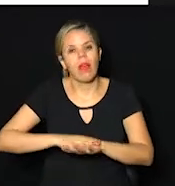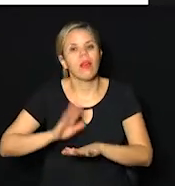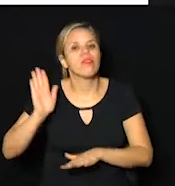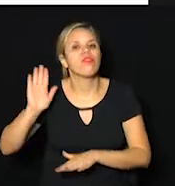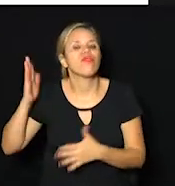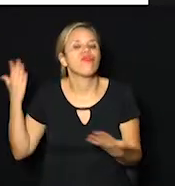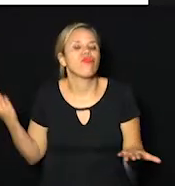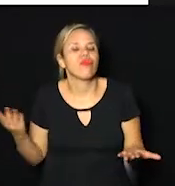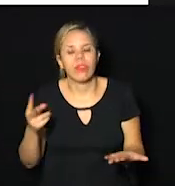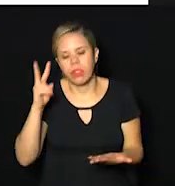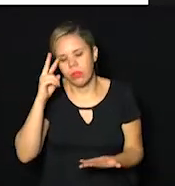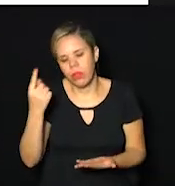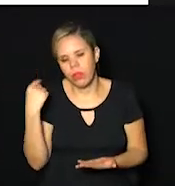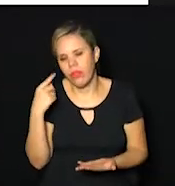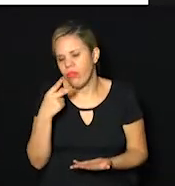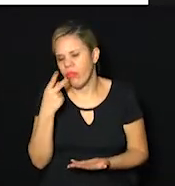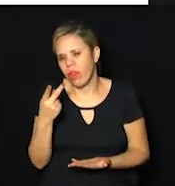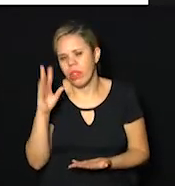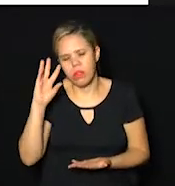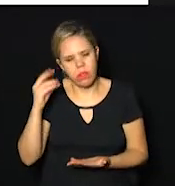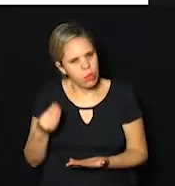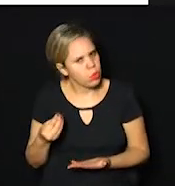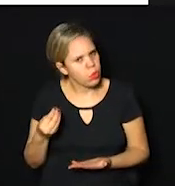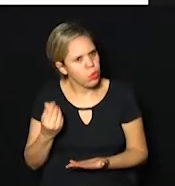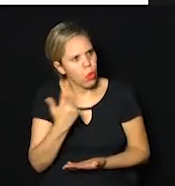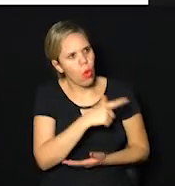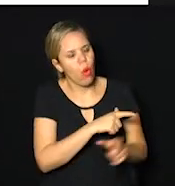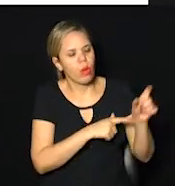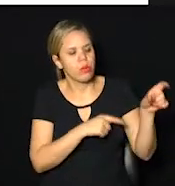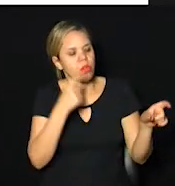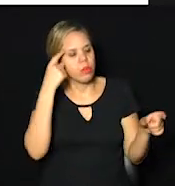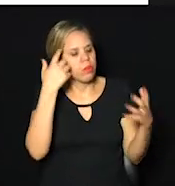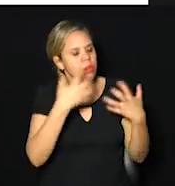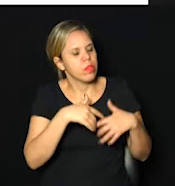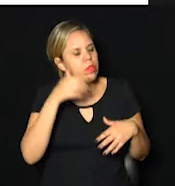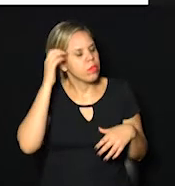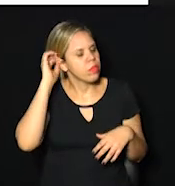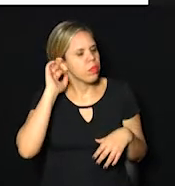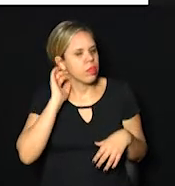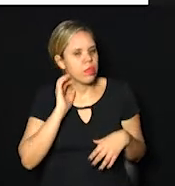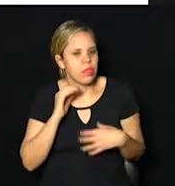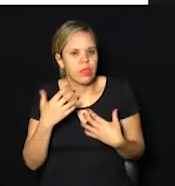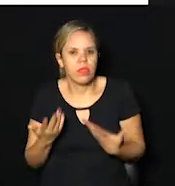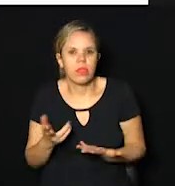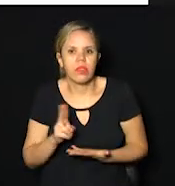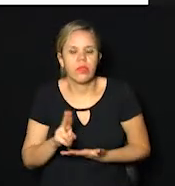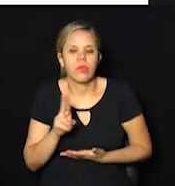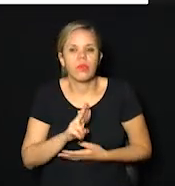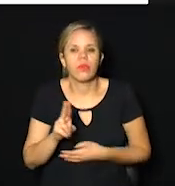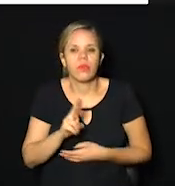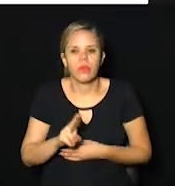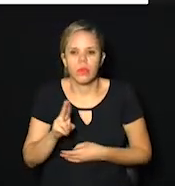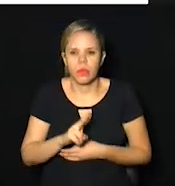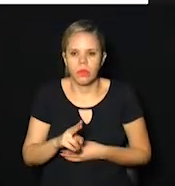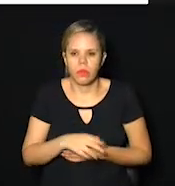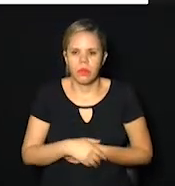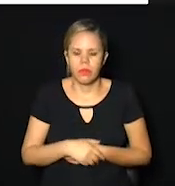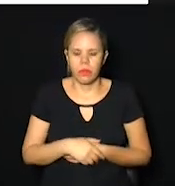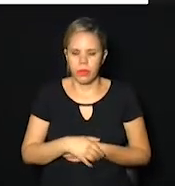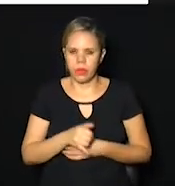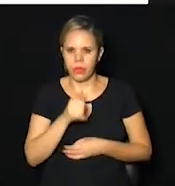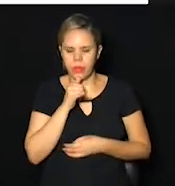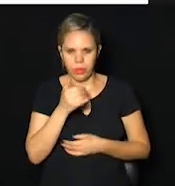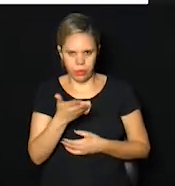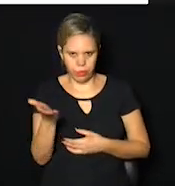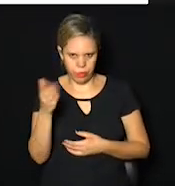agora há pouco, que a gente precisa compreender como o outro pensa? Então eu vou usar um exemplo para